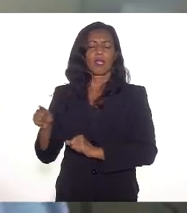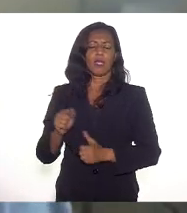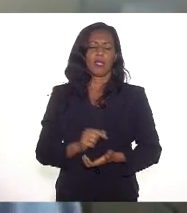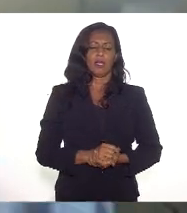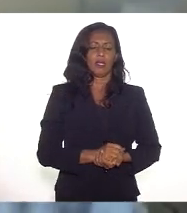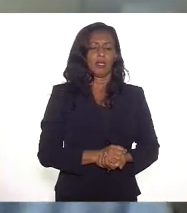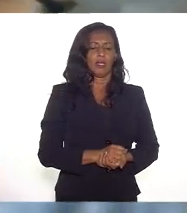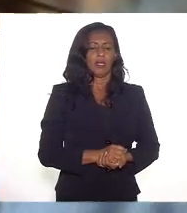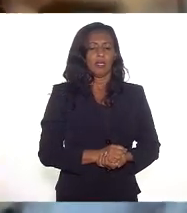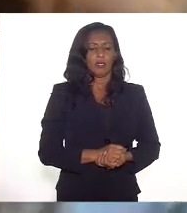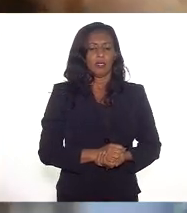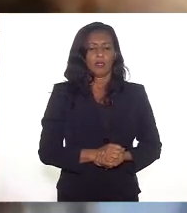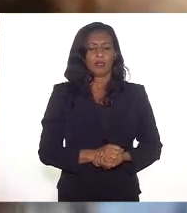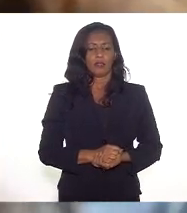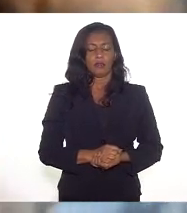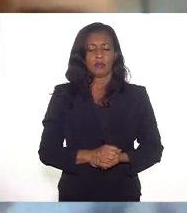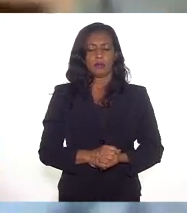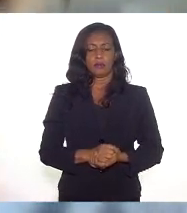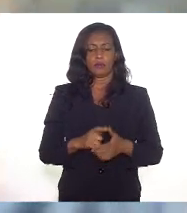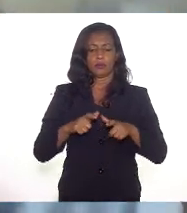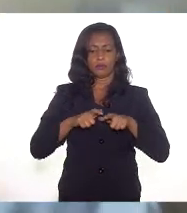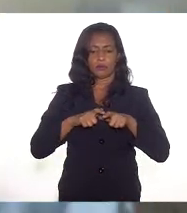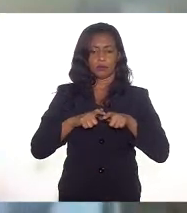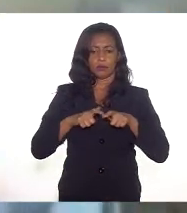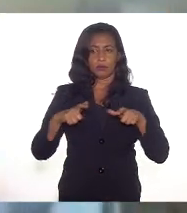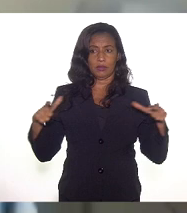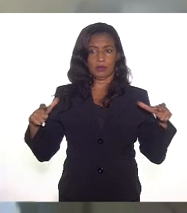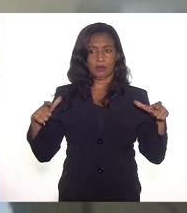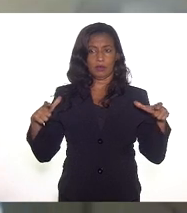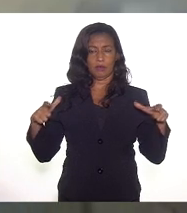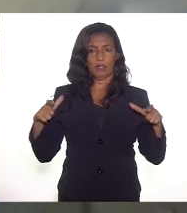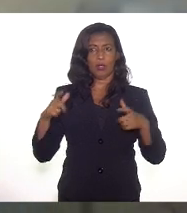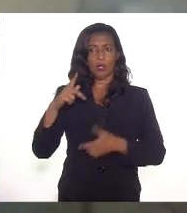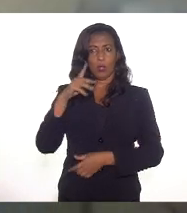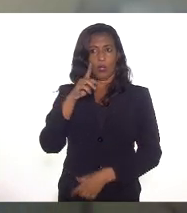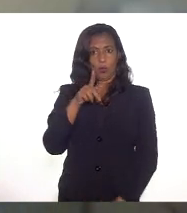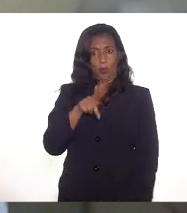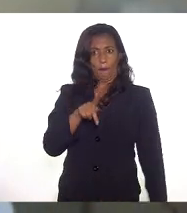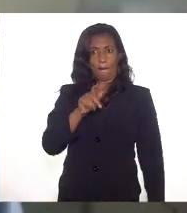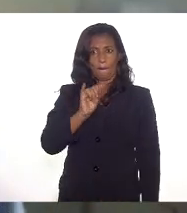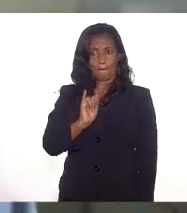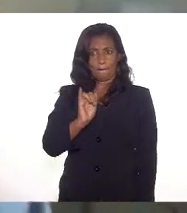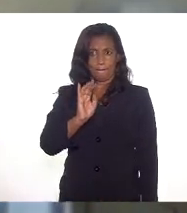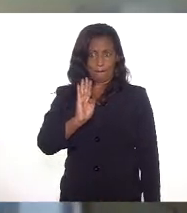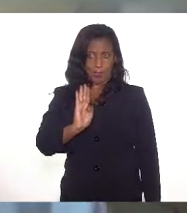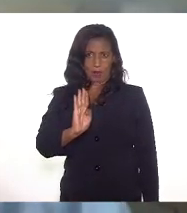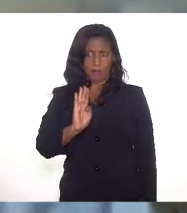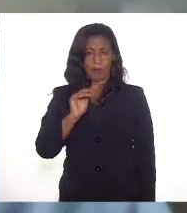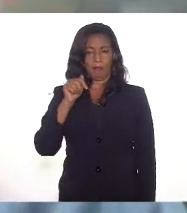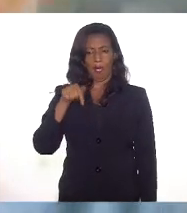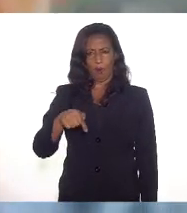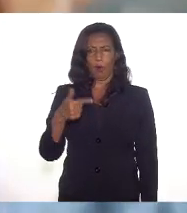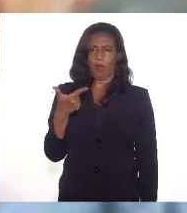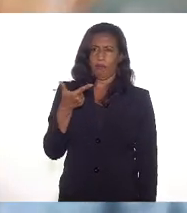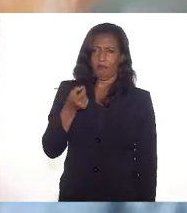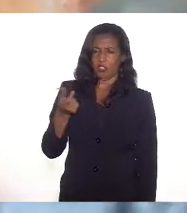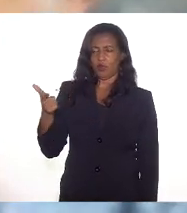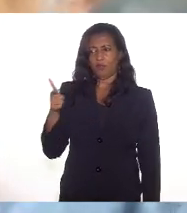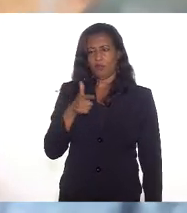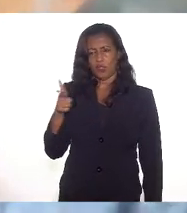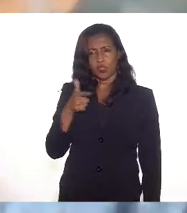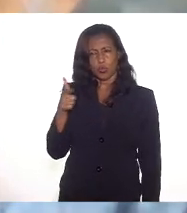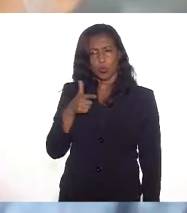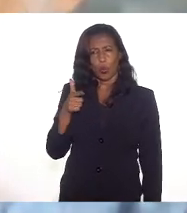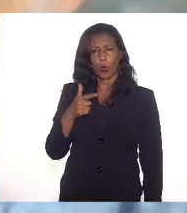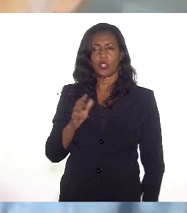senhor presidente, no crescimento real do PIB estimado para 2022, que é de apenas